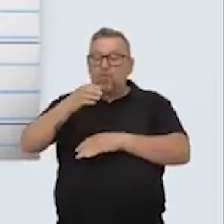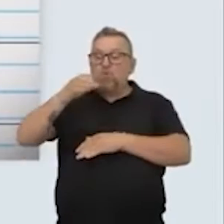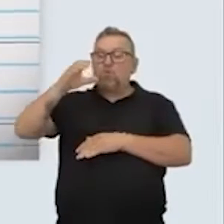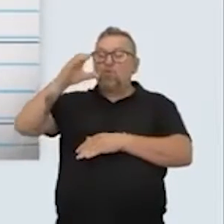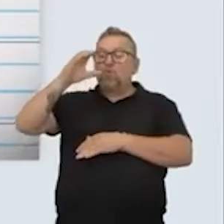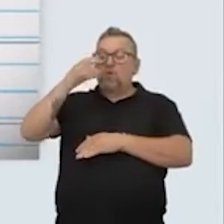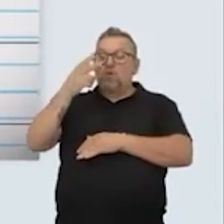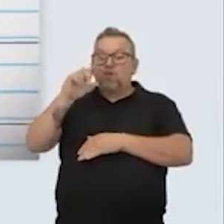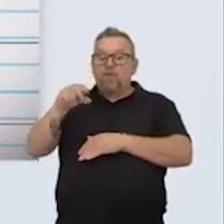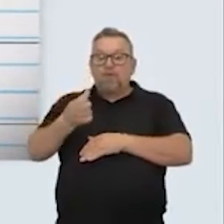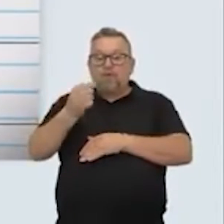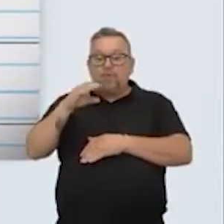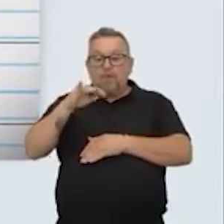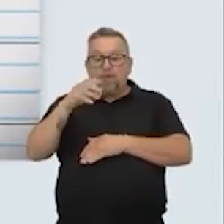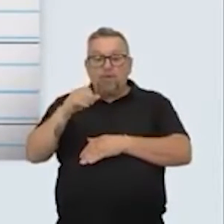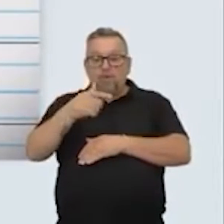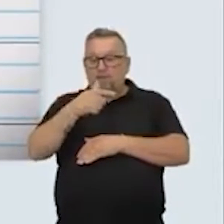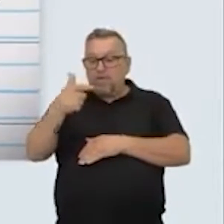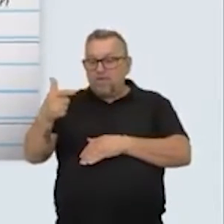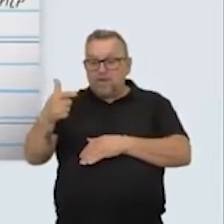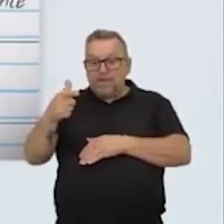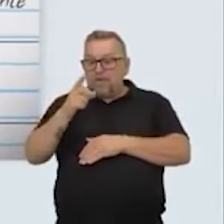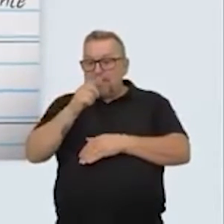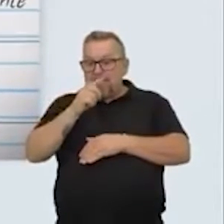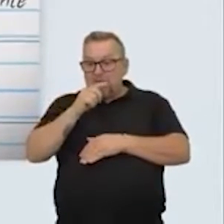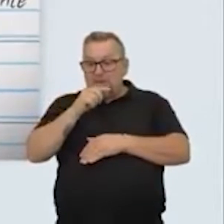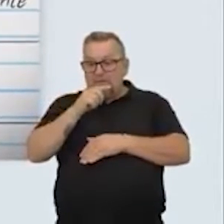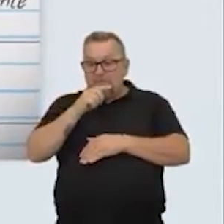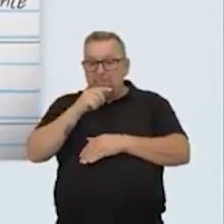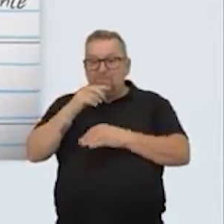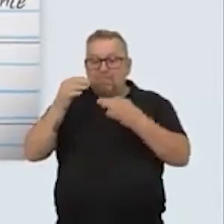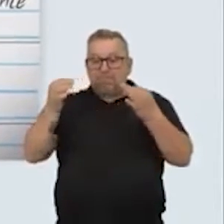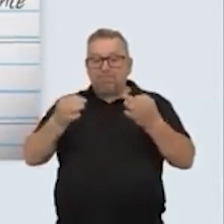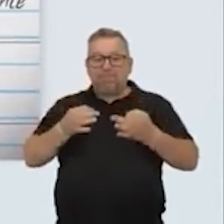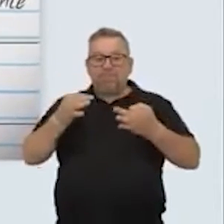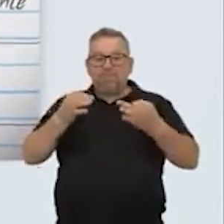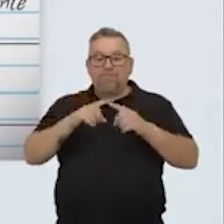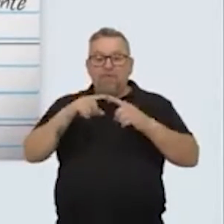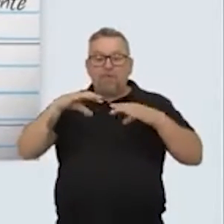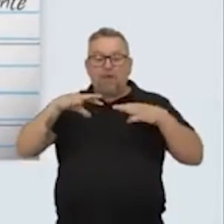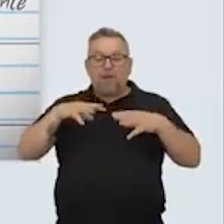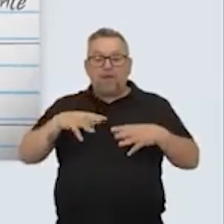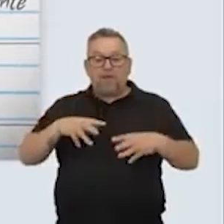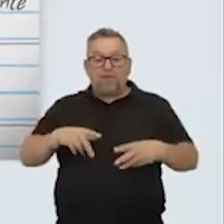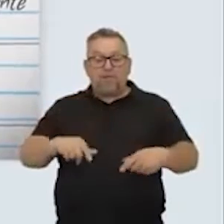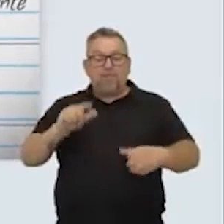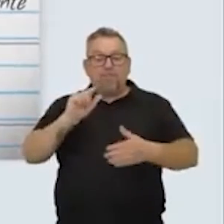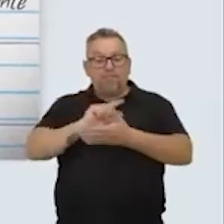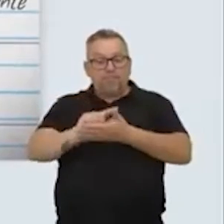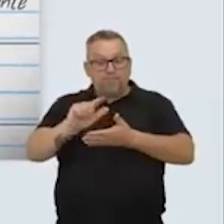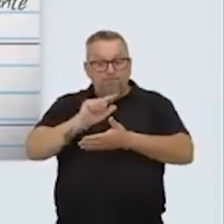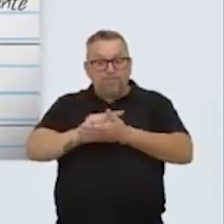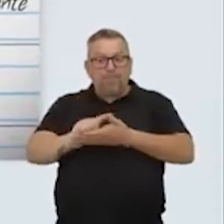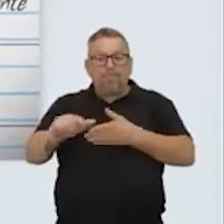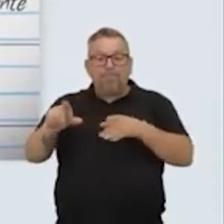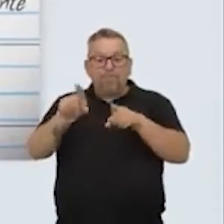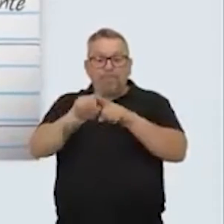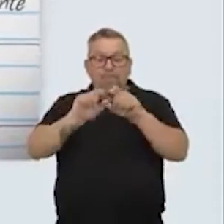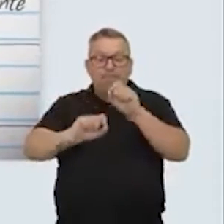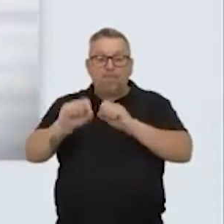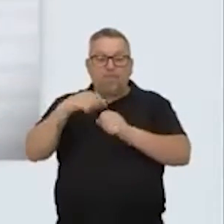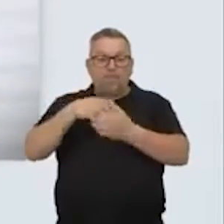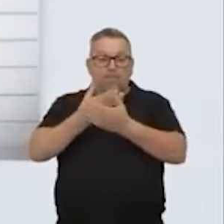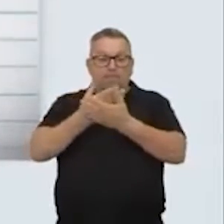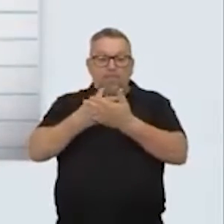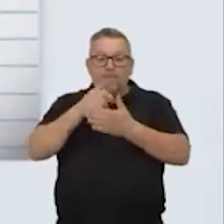de 2,6 bilhões, quase um terço da população mundial, não dispõe de água suficiente para o saneamento básico. Um estudo